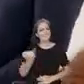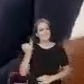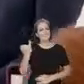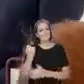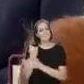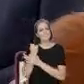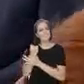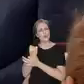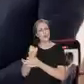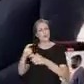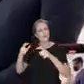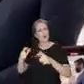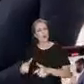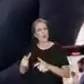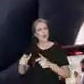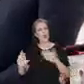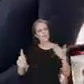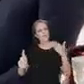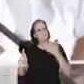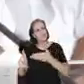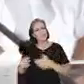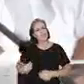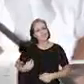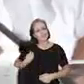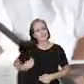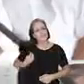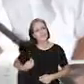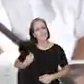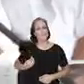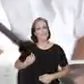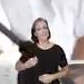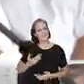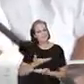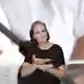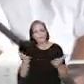alicerce, como ponto de partida, para a sua